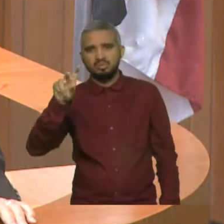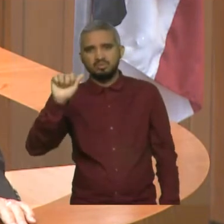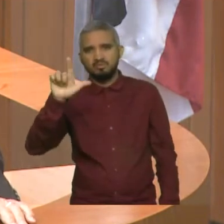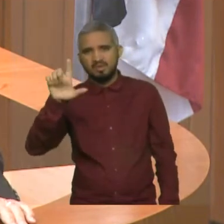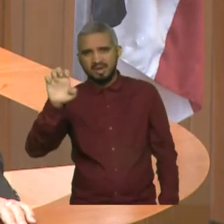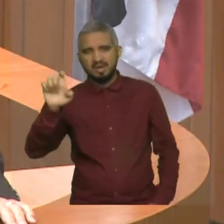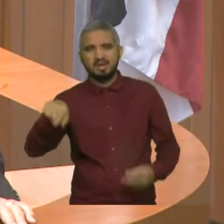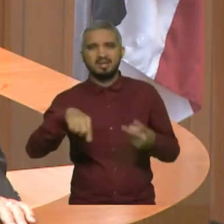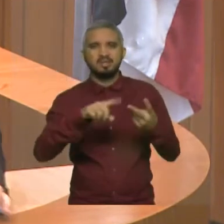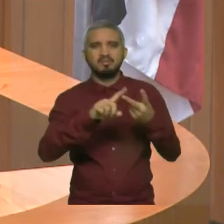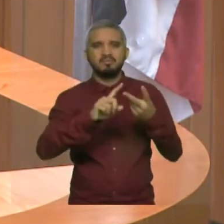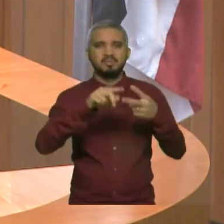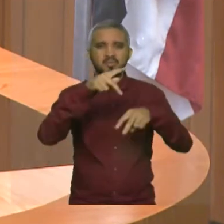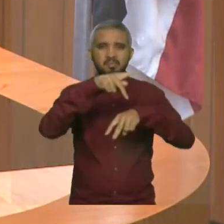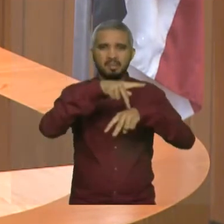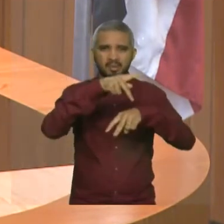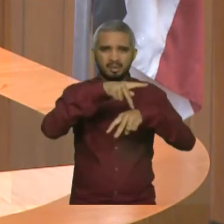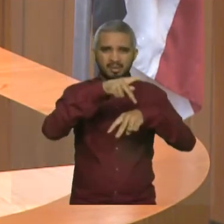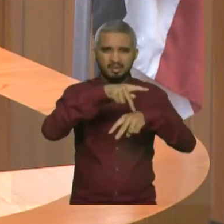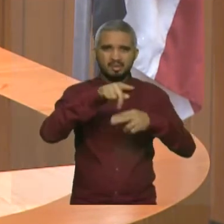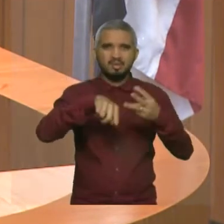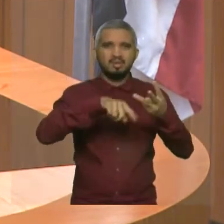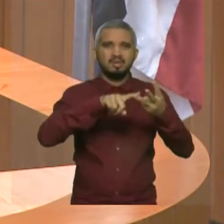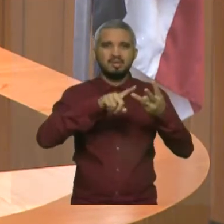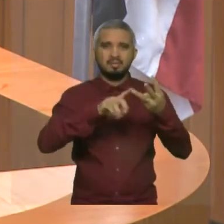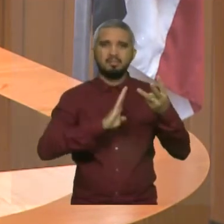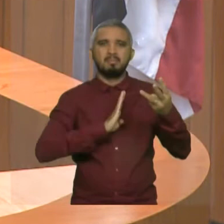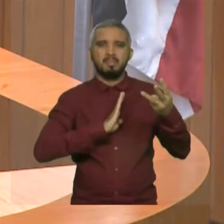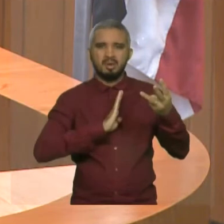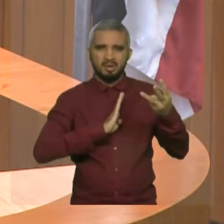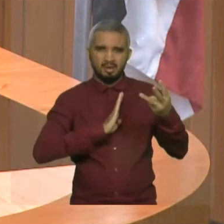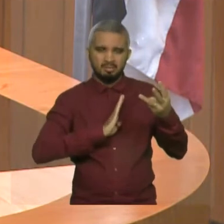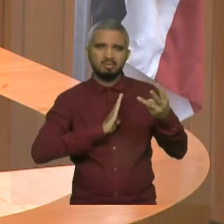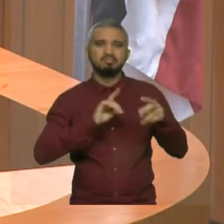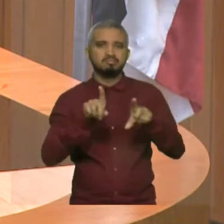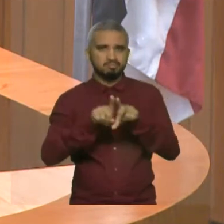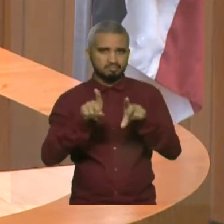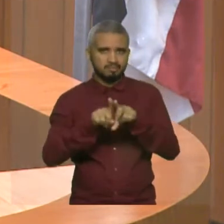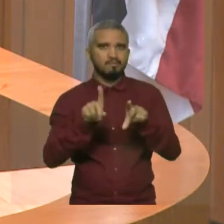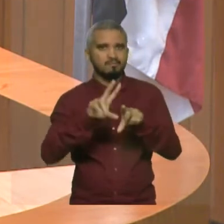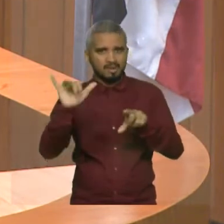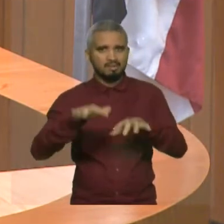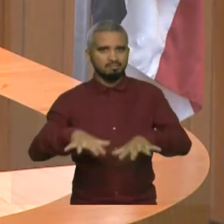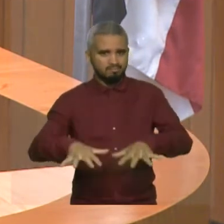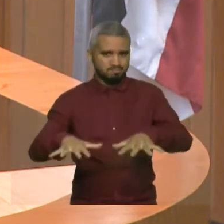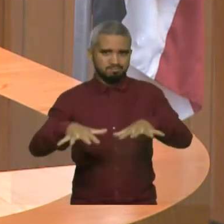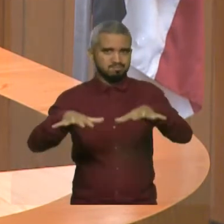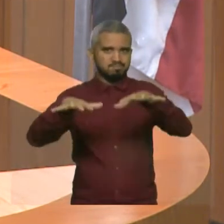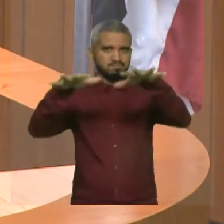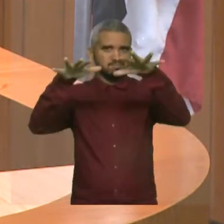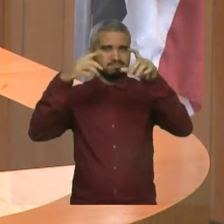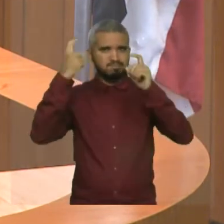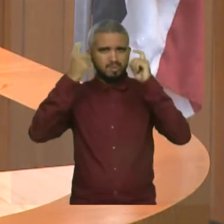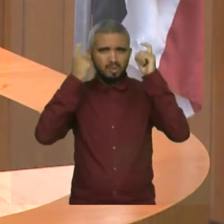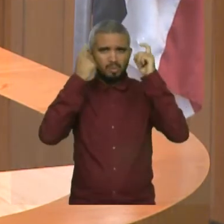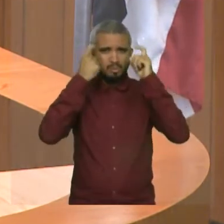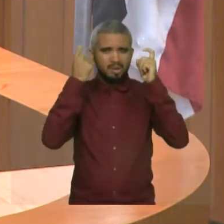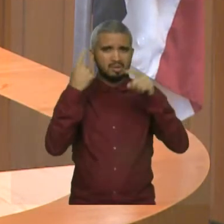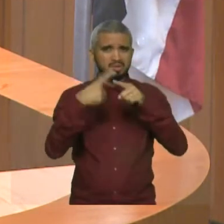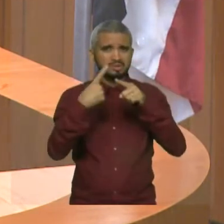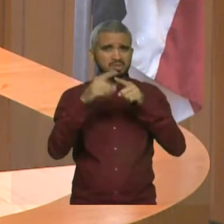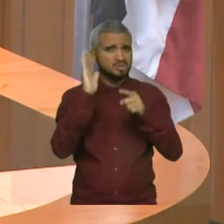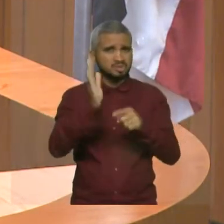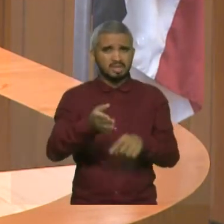e Bacabal. E esta que é a nossa preocupação, porque o volume d'água 5 metros acima do nível normal, lá no